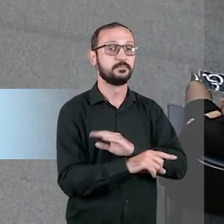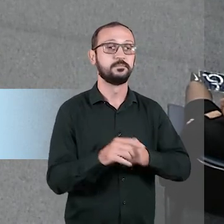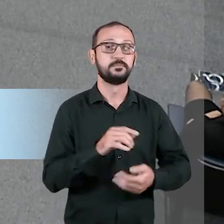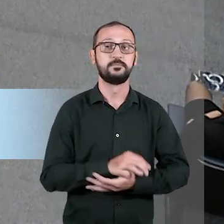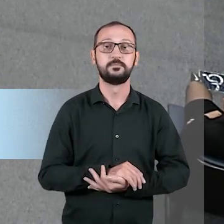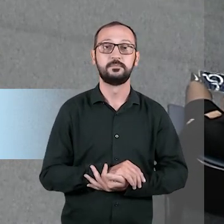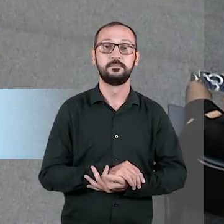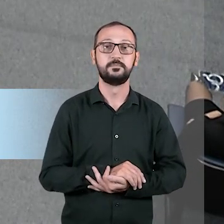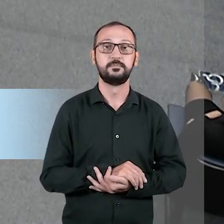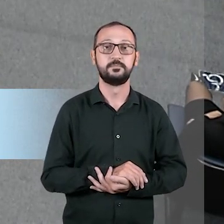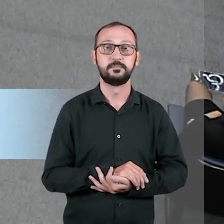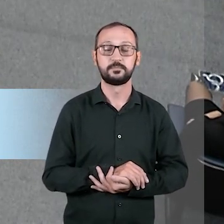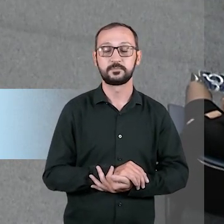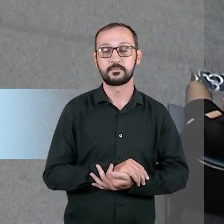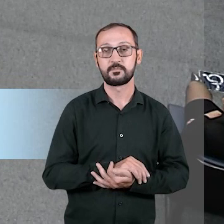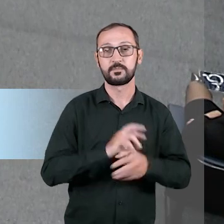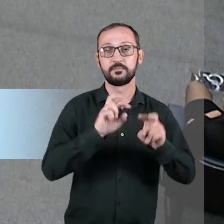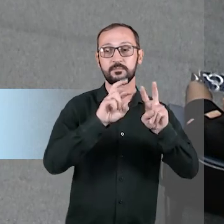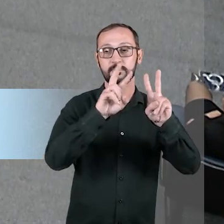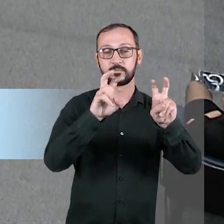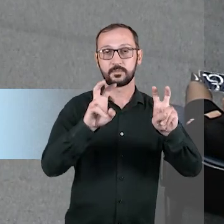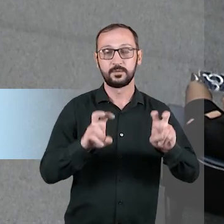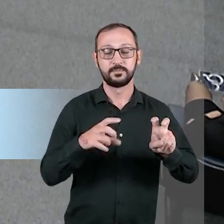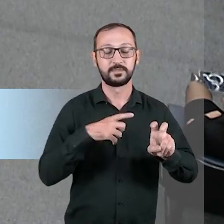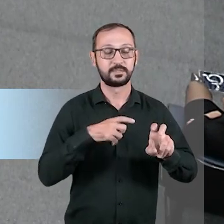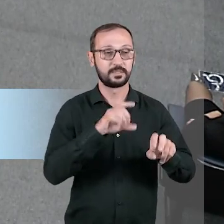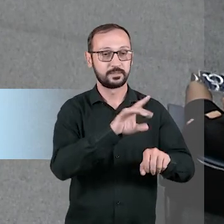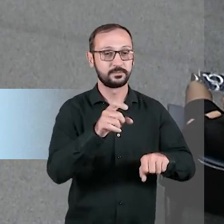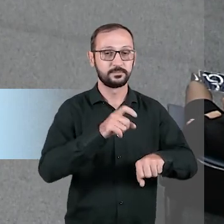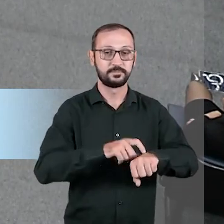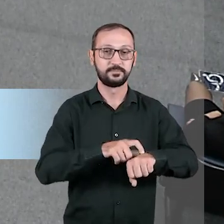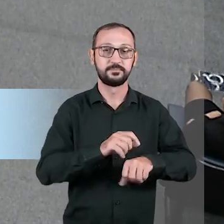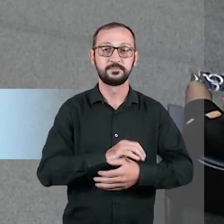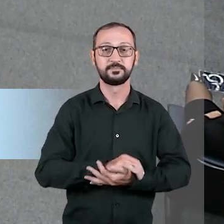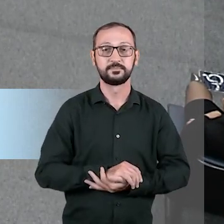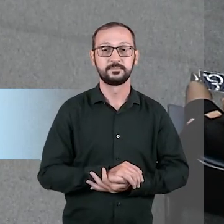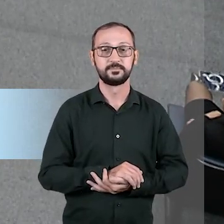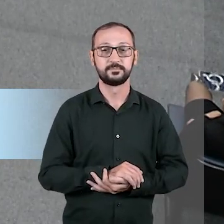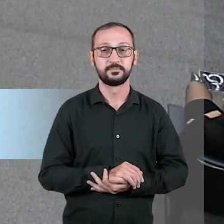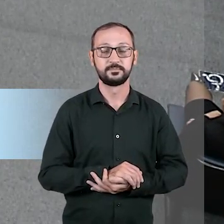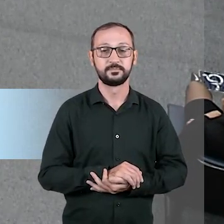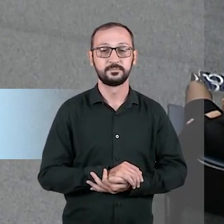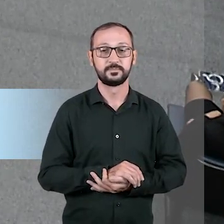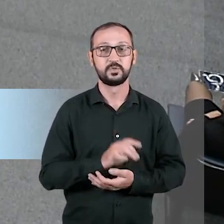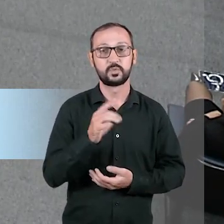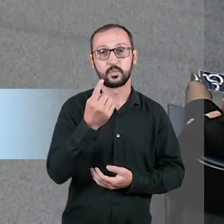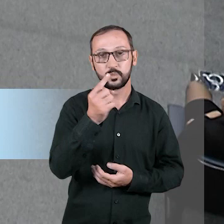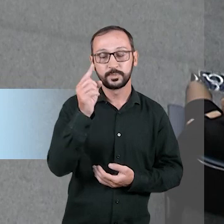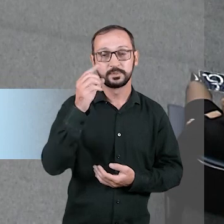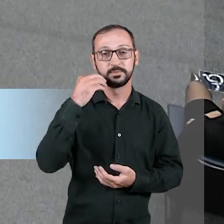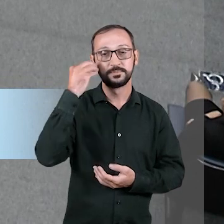Gra, essa questão, obviamente, cada um tem um time, mas só relatar